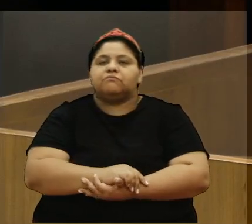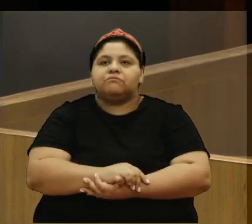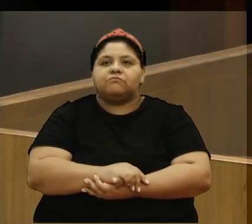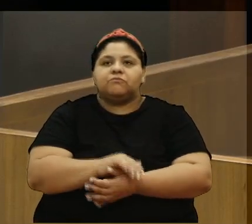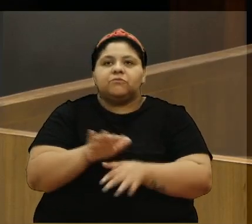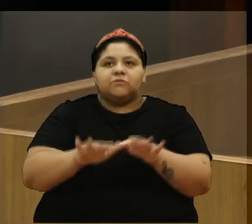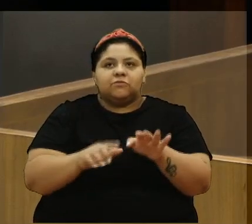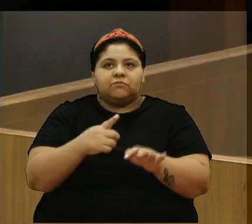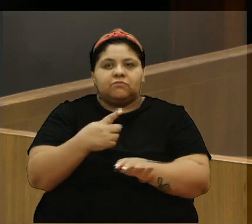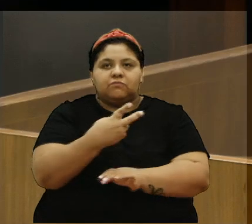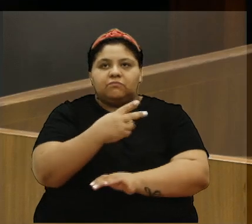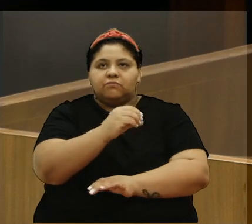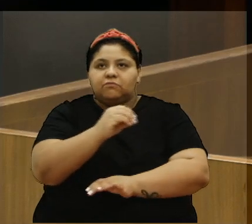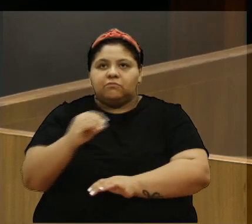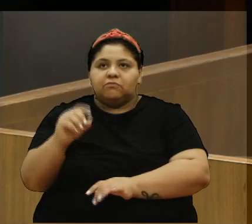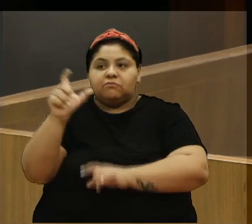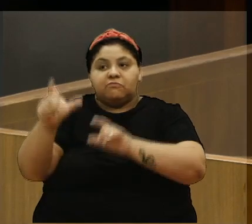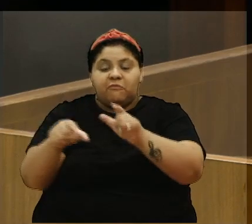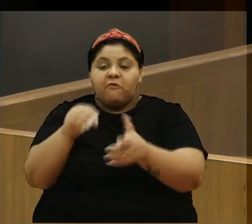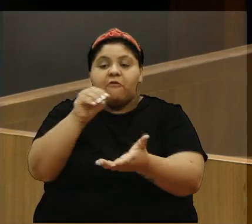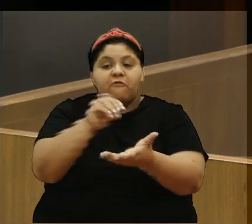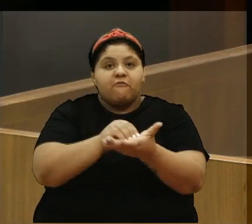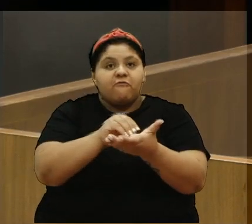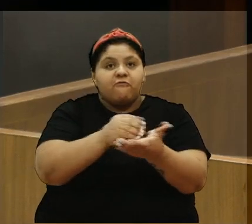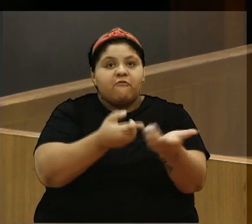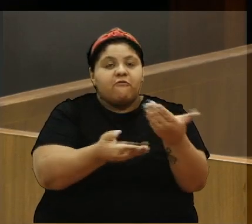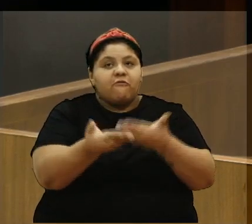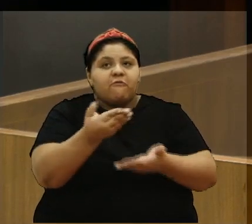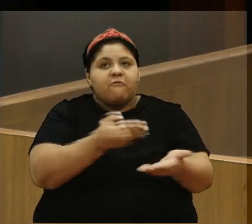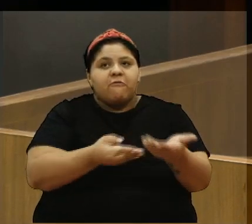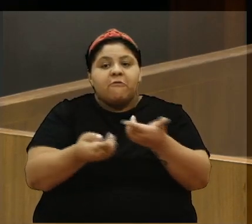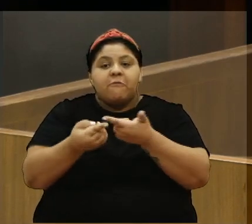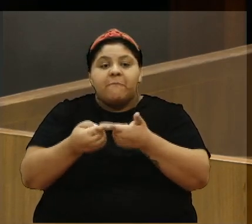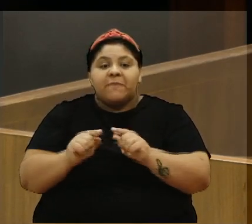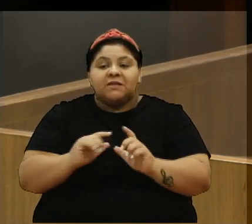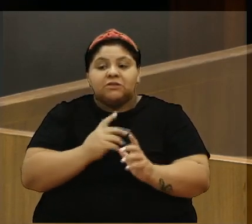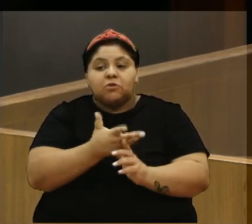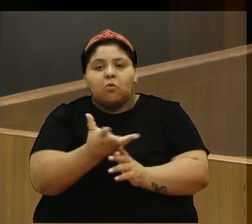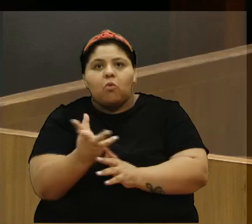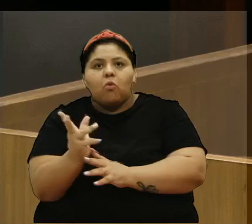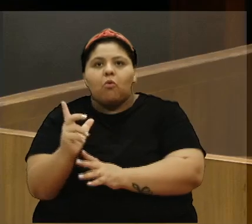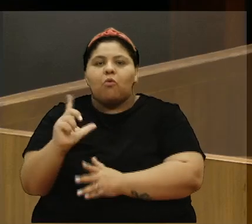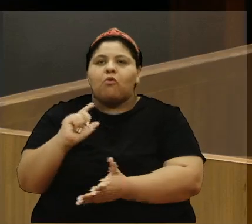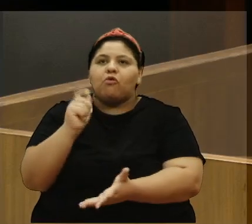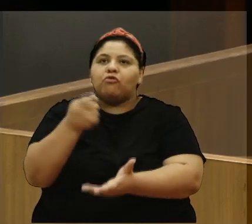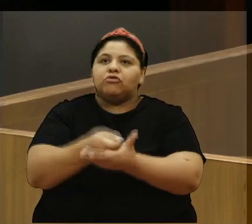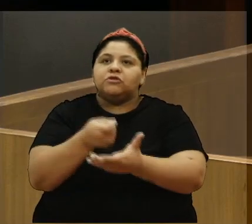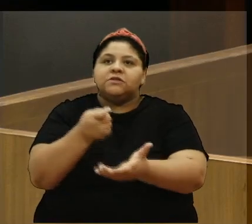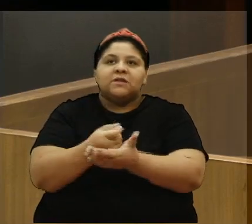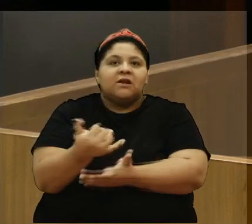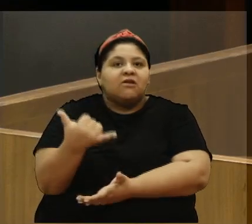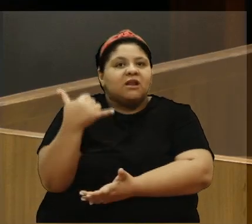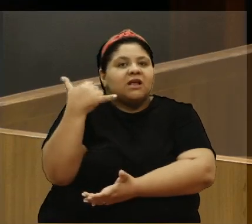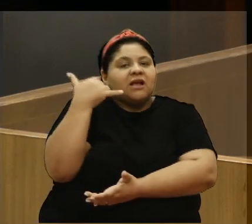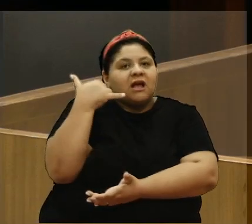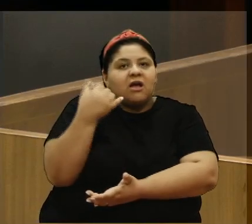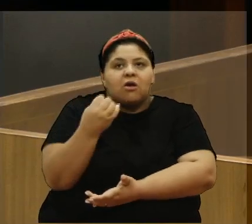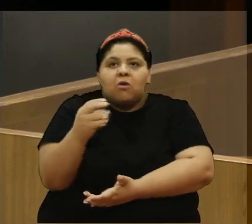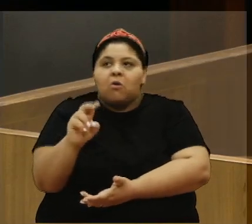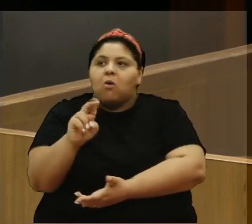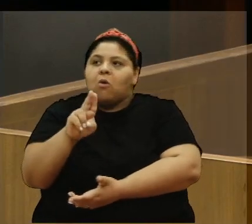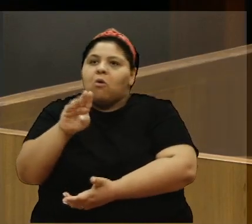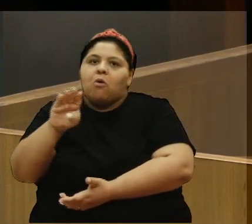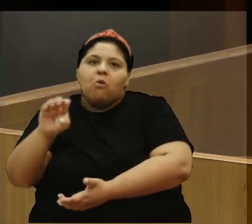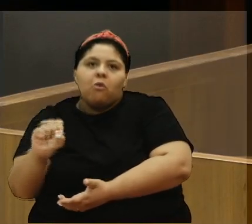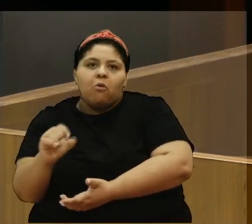talvez 1.200 pessoas faltaram a consulta. Mas quantas dessas 1.200 pessoas tentaram ligar para alguém, ou o BS,